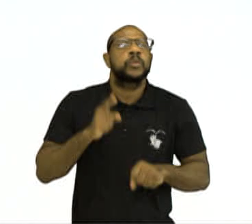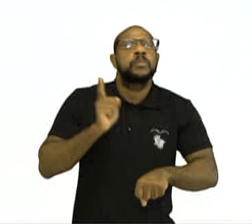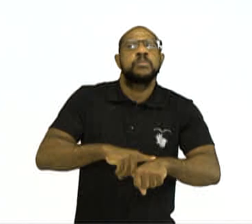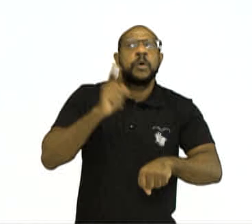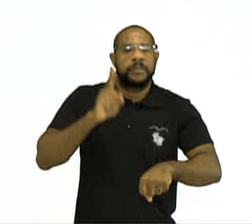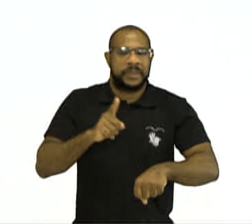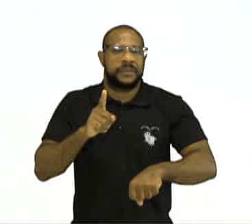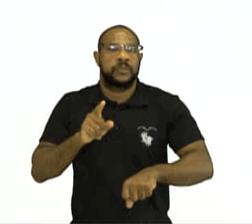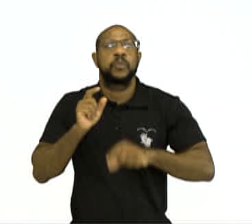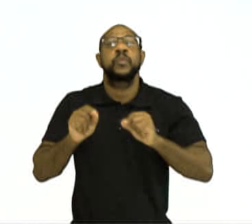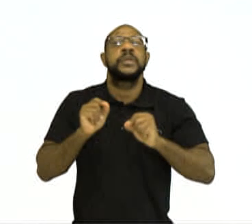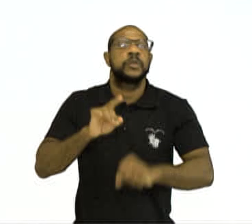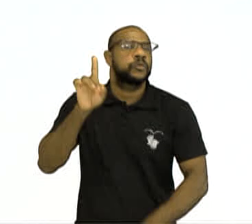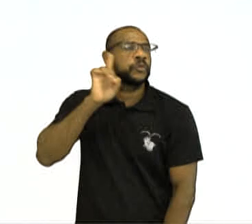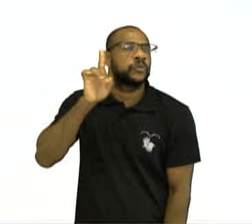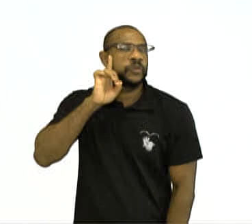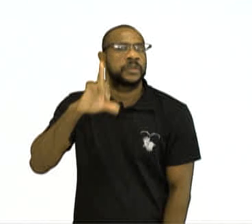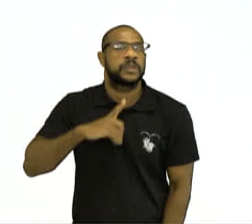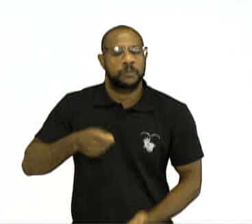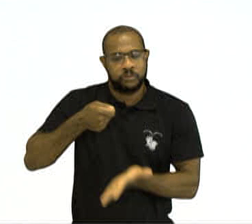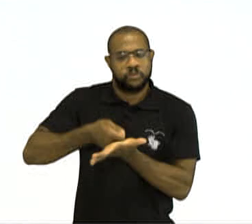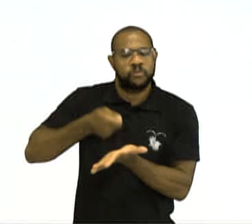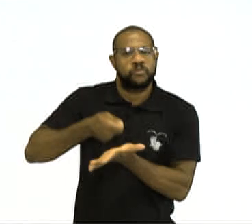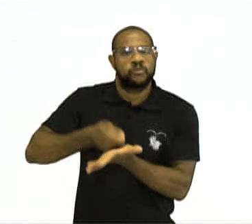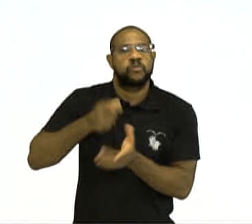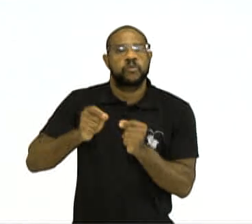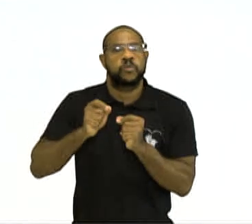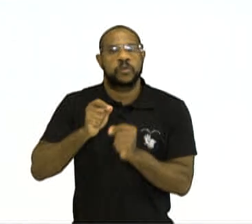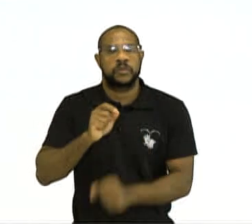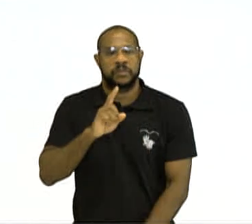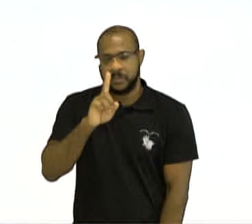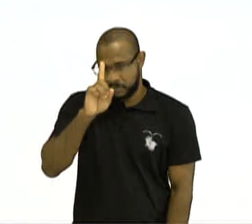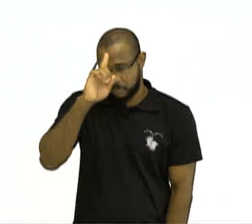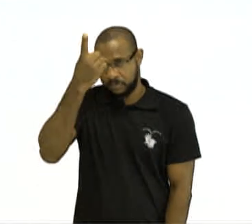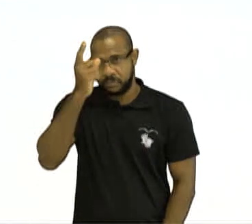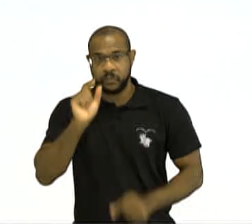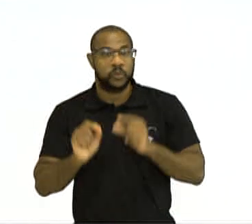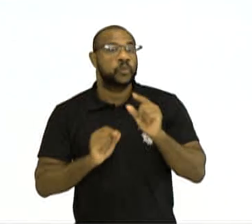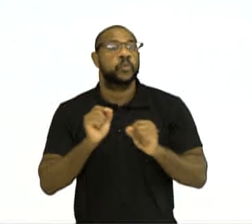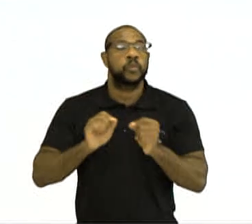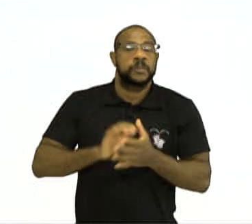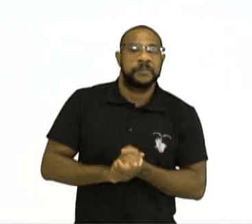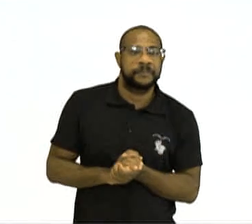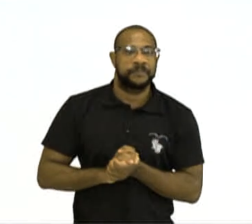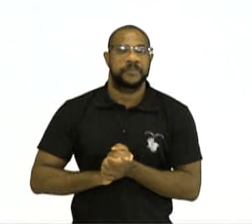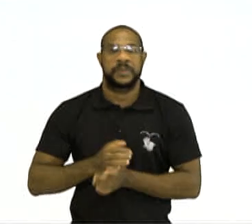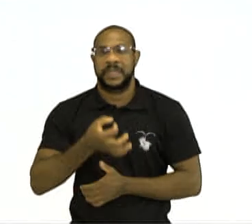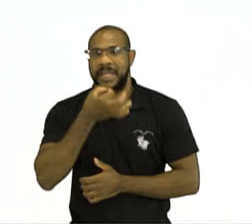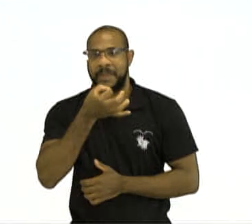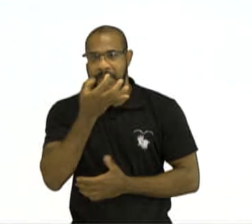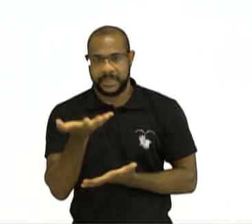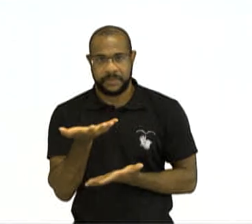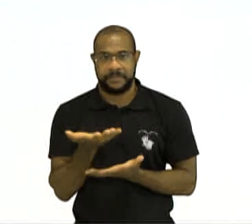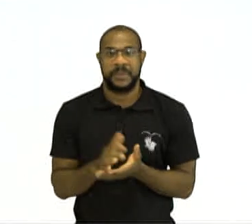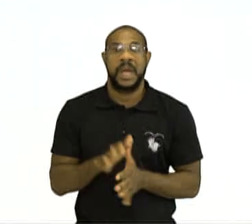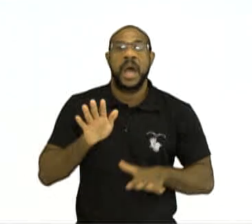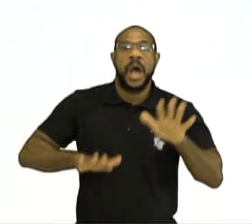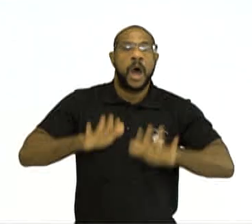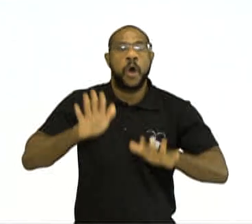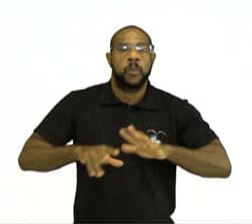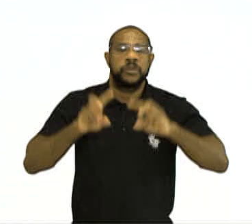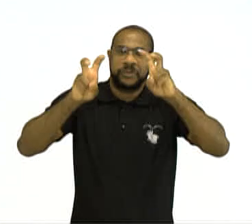do dia a dia que exigem uma tomada de decisão. Algumas dessas questões geram polêmicas e são